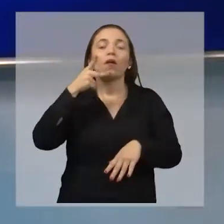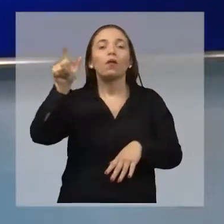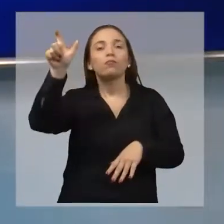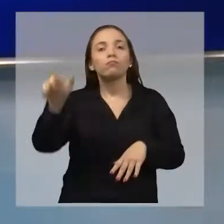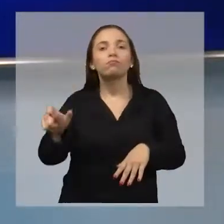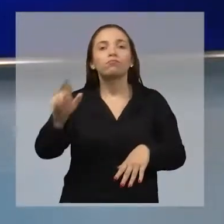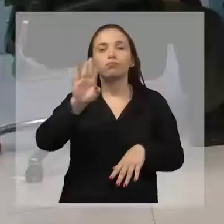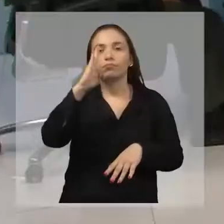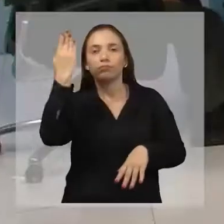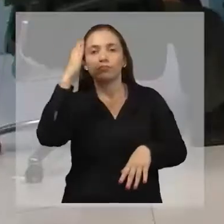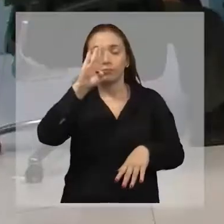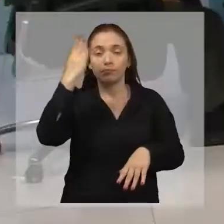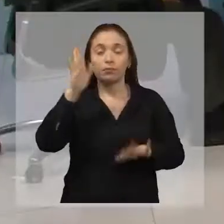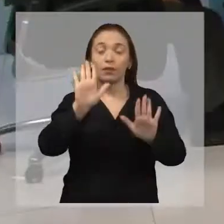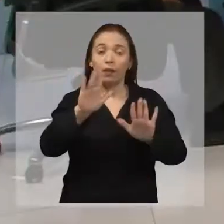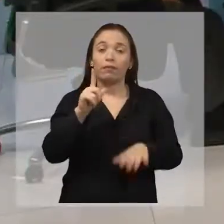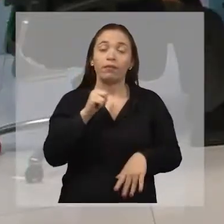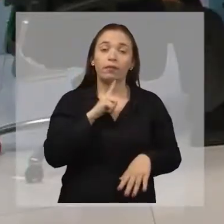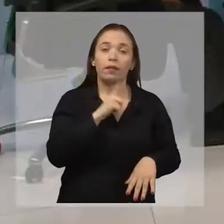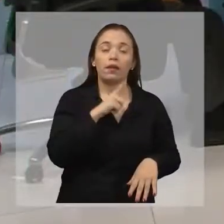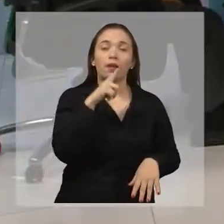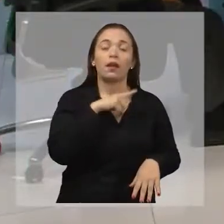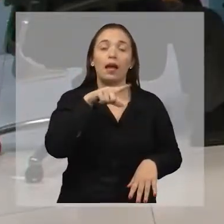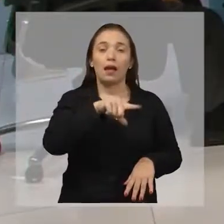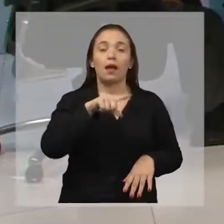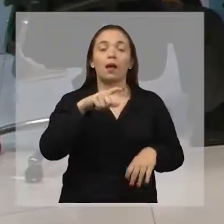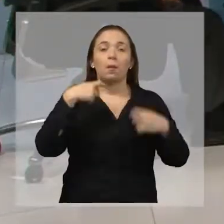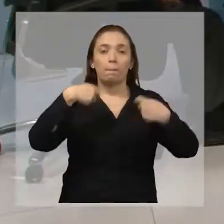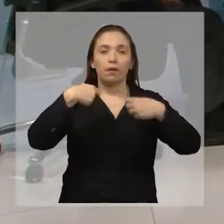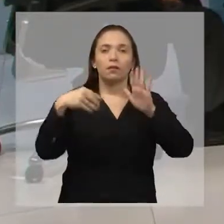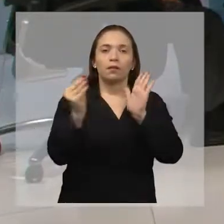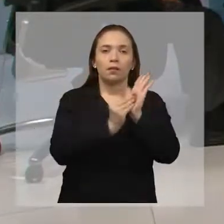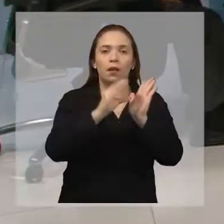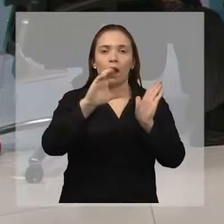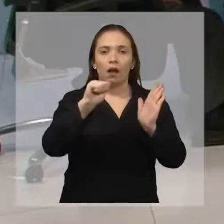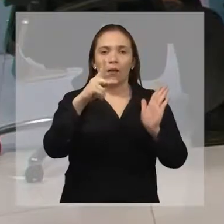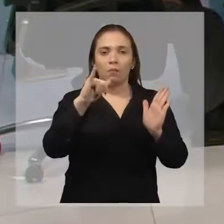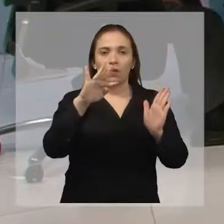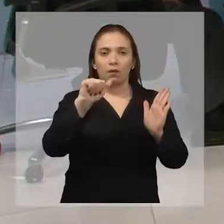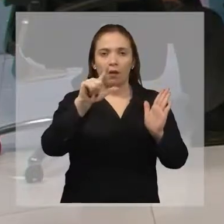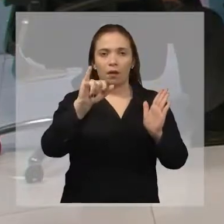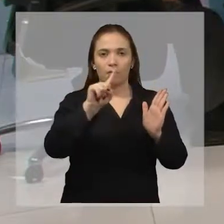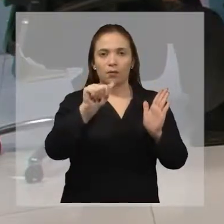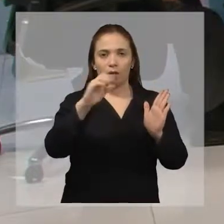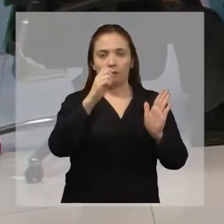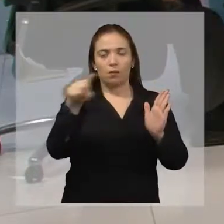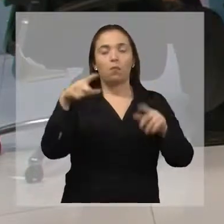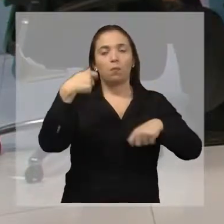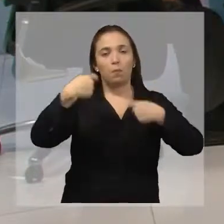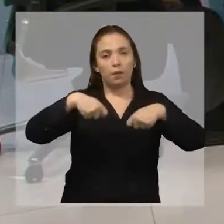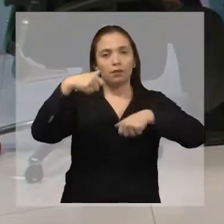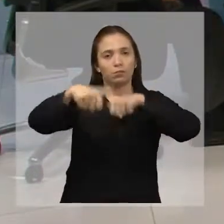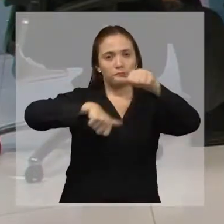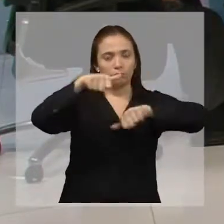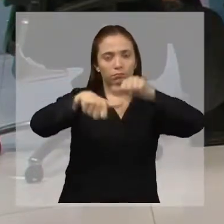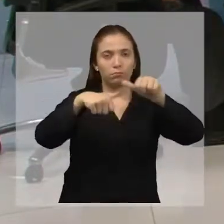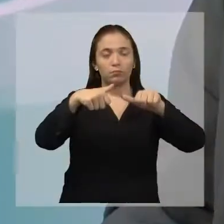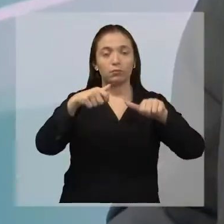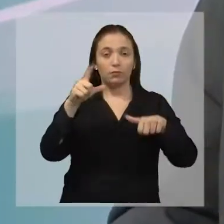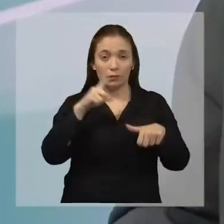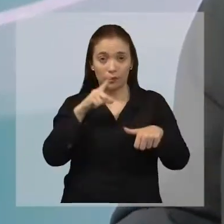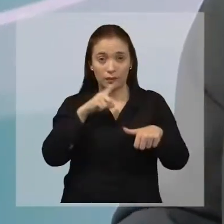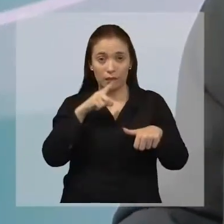interlocutor. Coisa óbvia, né? Não precisava se dizer isso a um presidente da República, né? Que ele é o interlocutor principal, mais